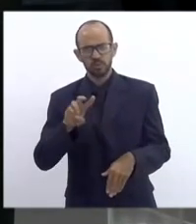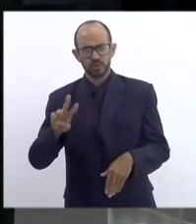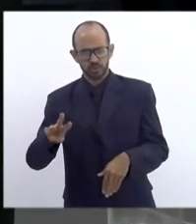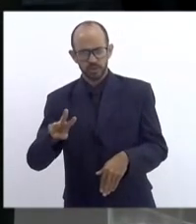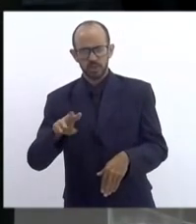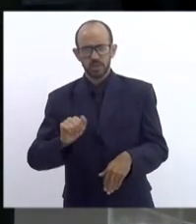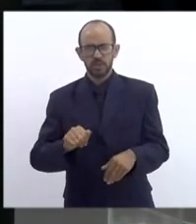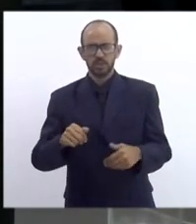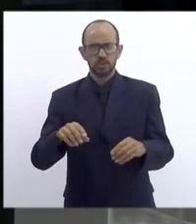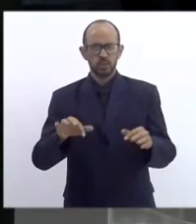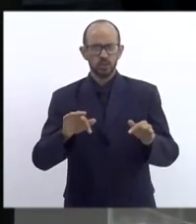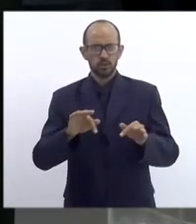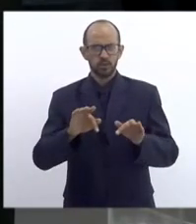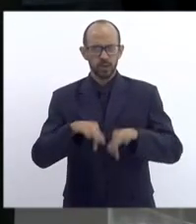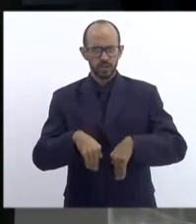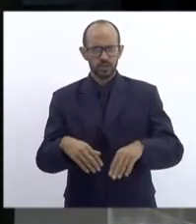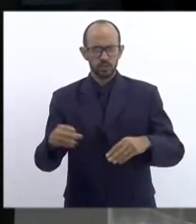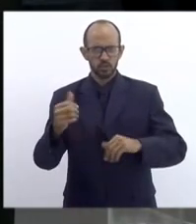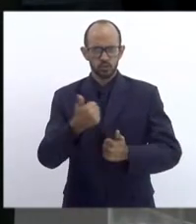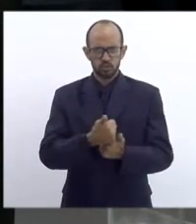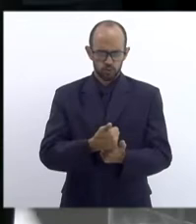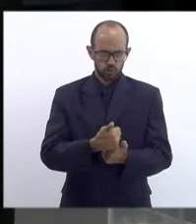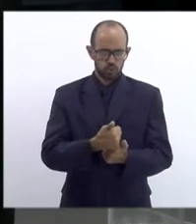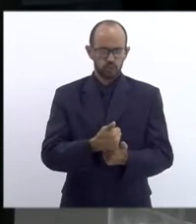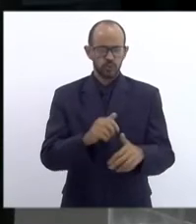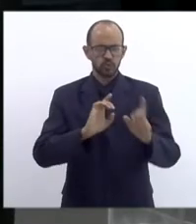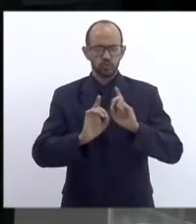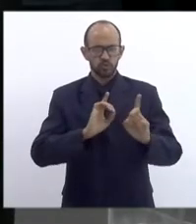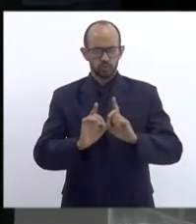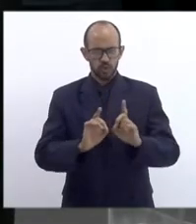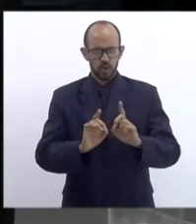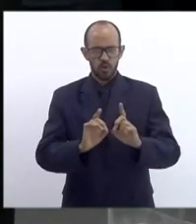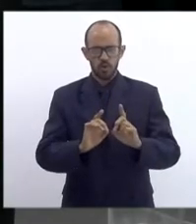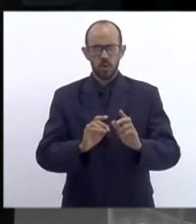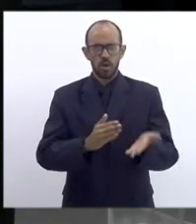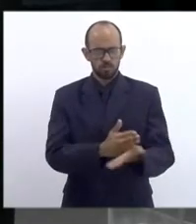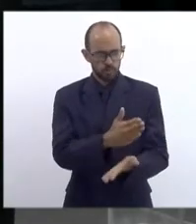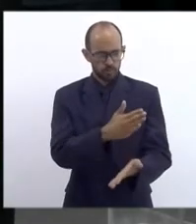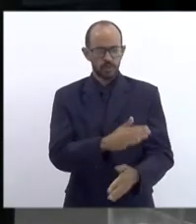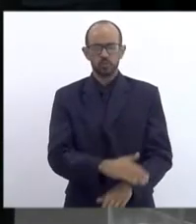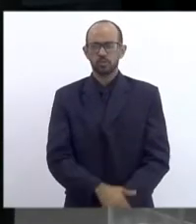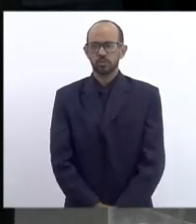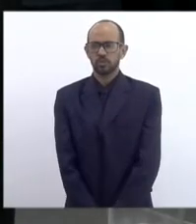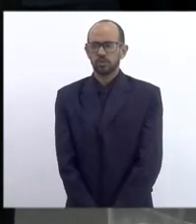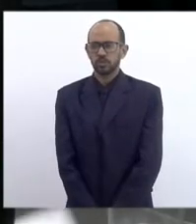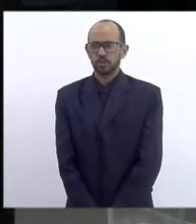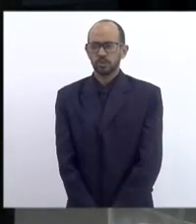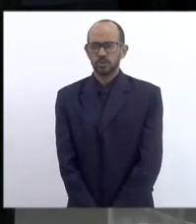por substitutivo. Em discussão, em votação, aprovado.